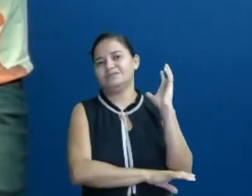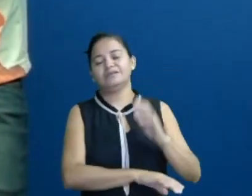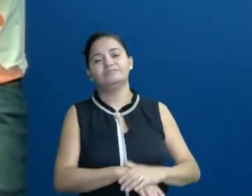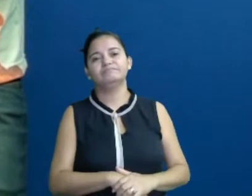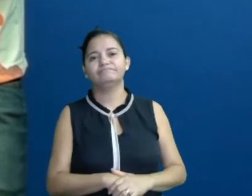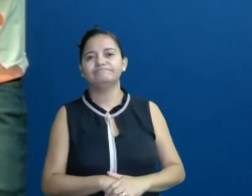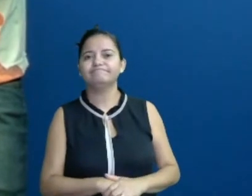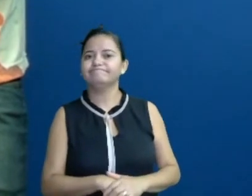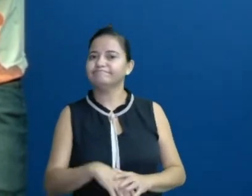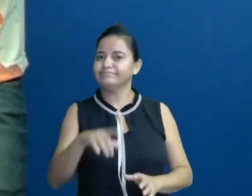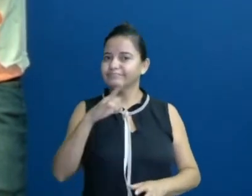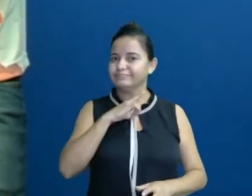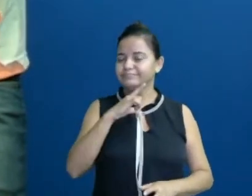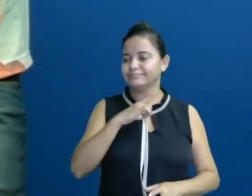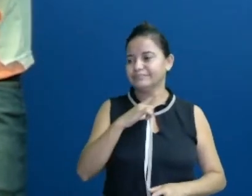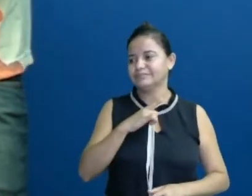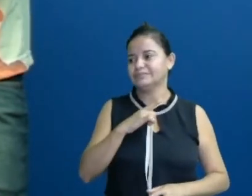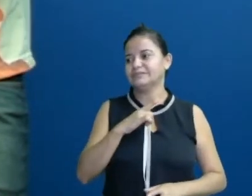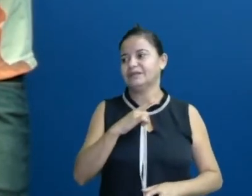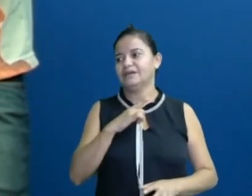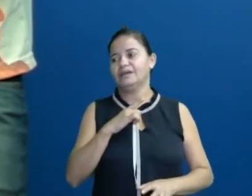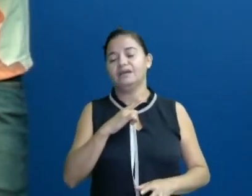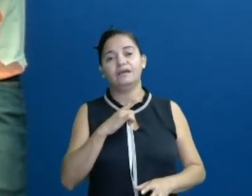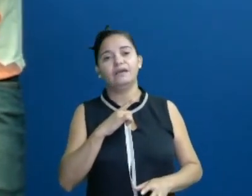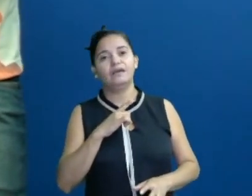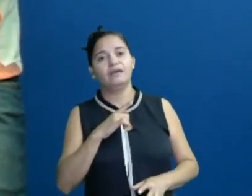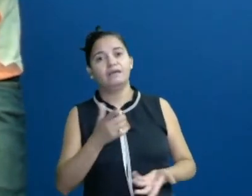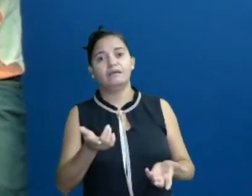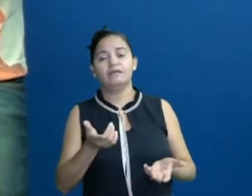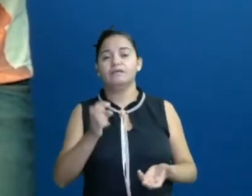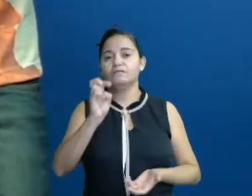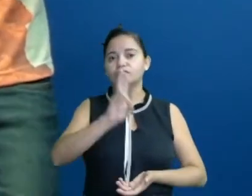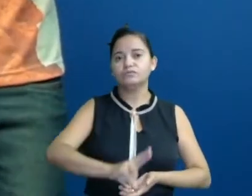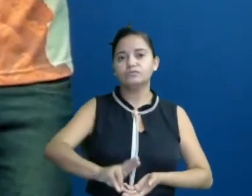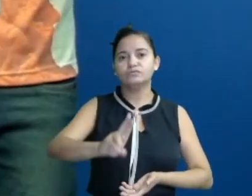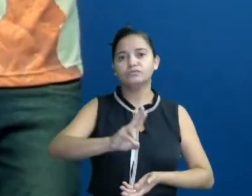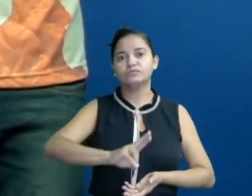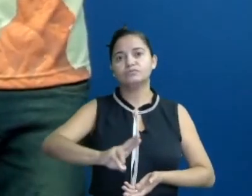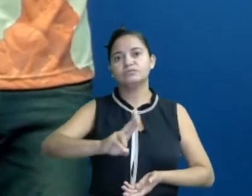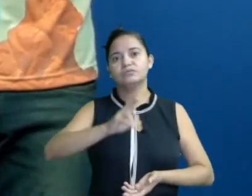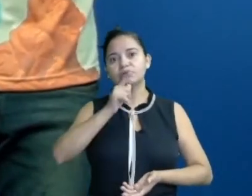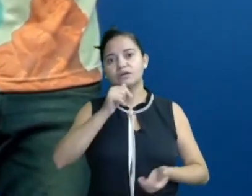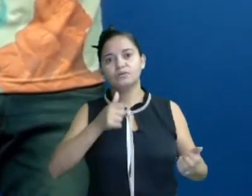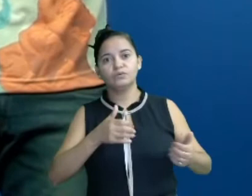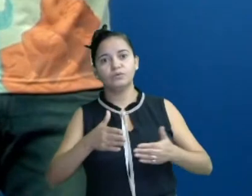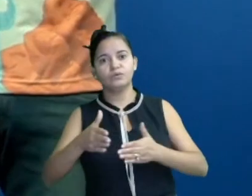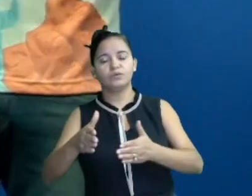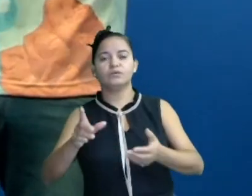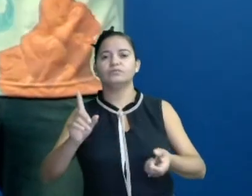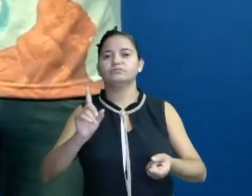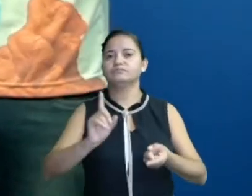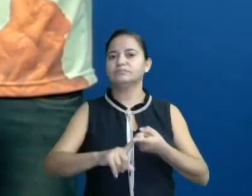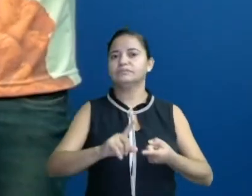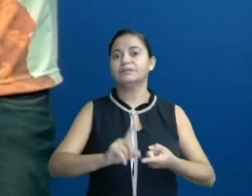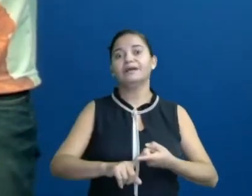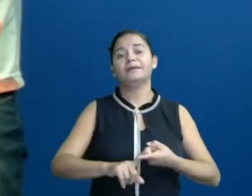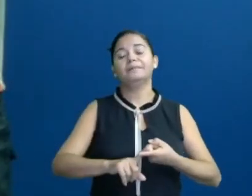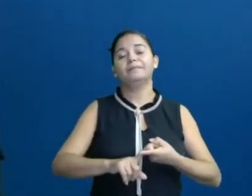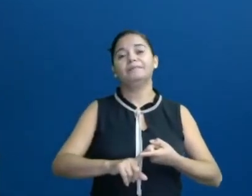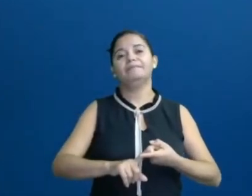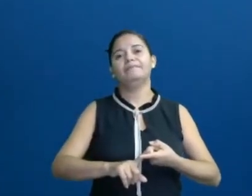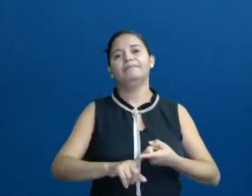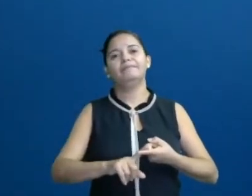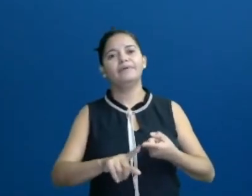as espécies aquáticas, né, que se utilizam ali da água do rio, como também as espécies terrestres que se utilizavam daquela